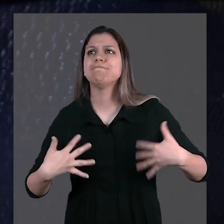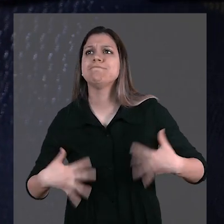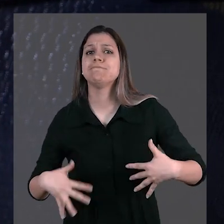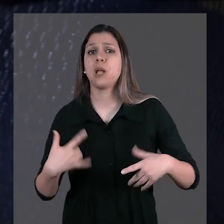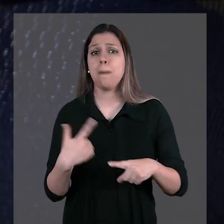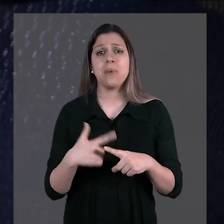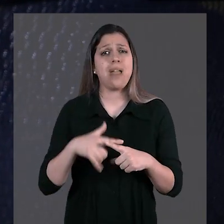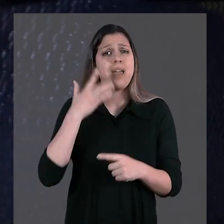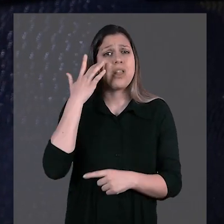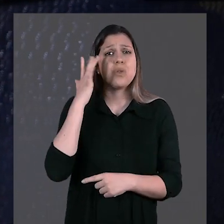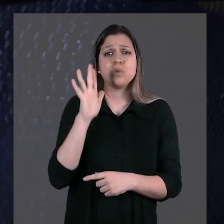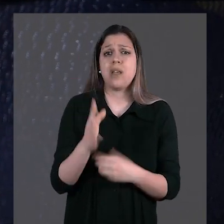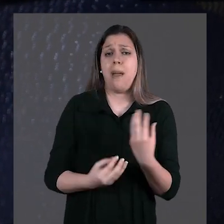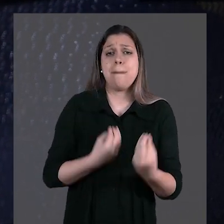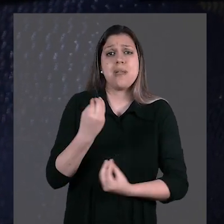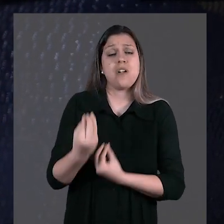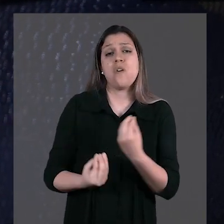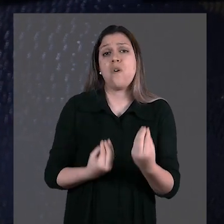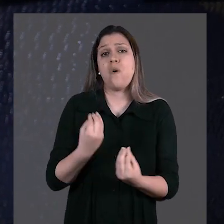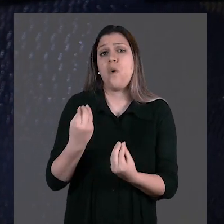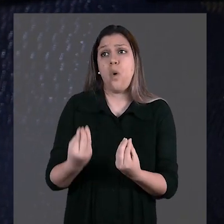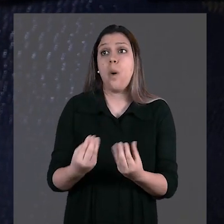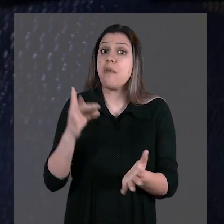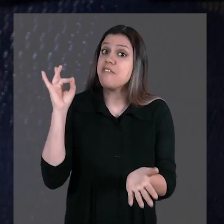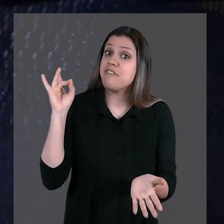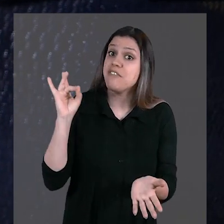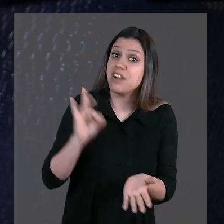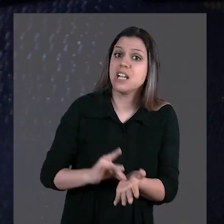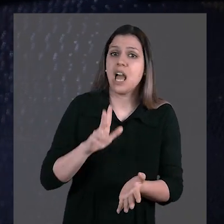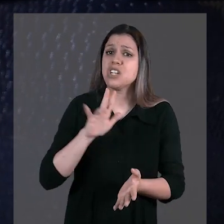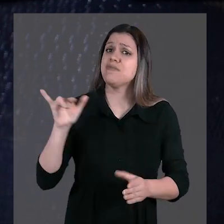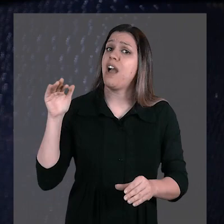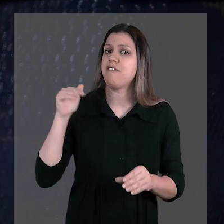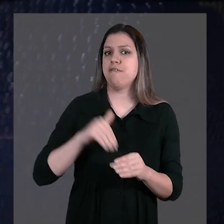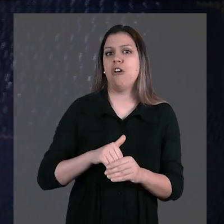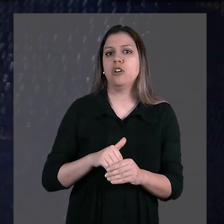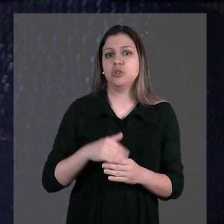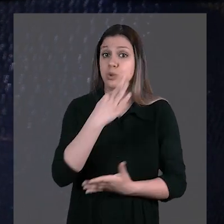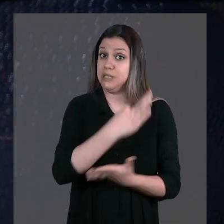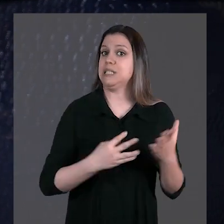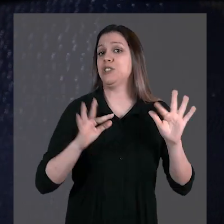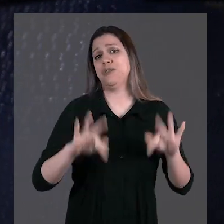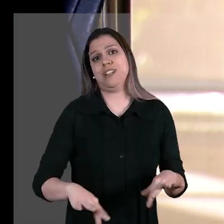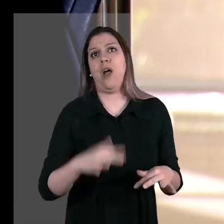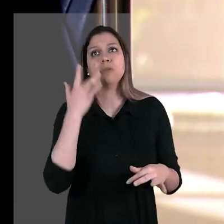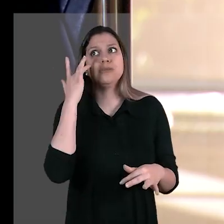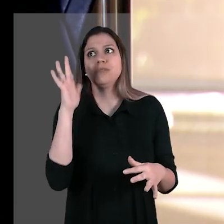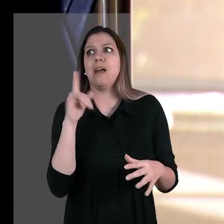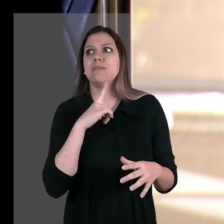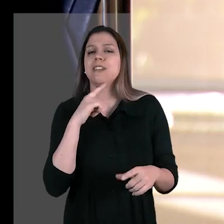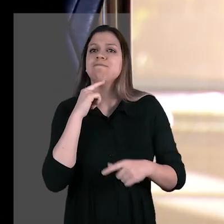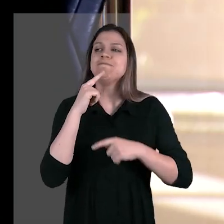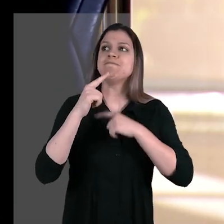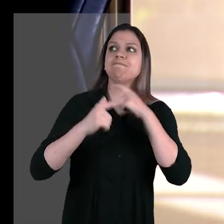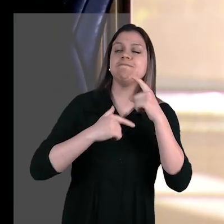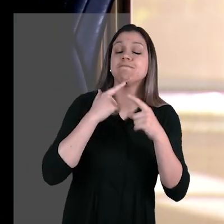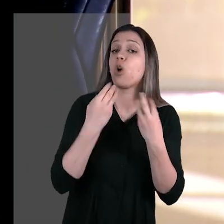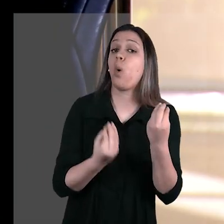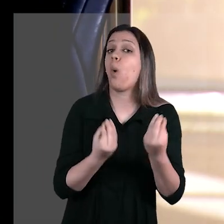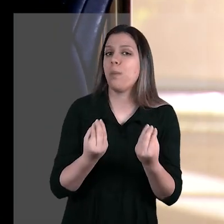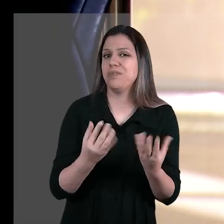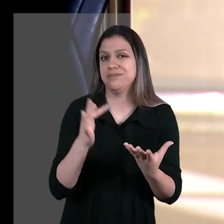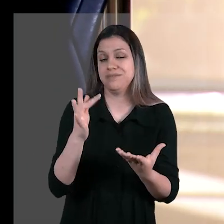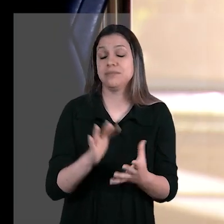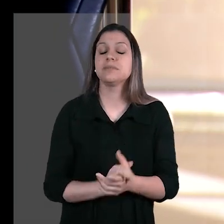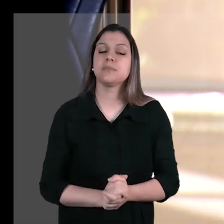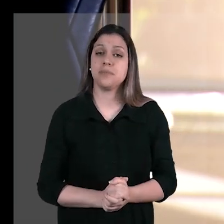delicado tratar disso, porque a gente não sabe ainda como que efetivamente será votado, né? A redação final. Justo. Realmente essa é a